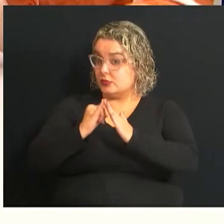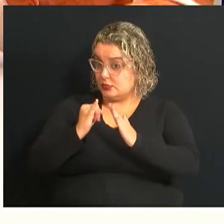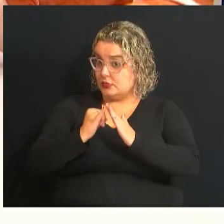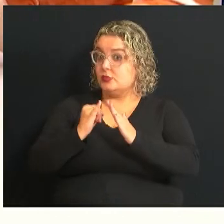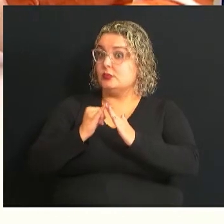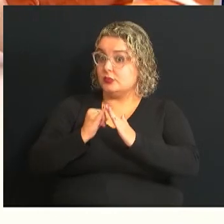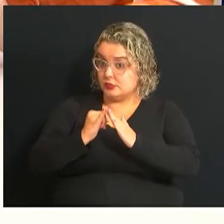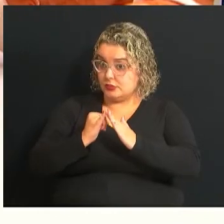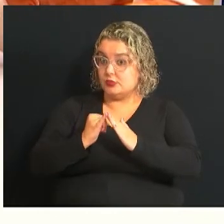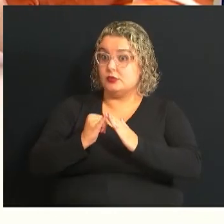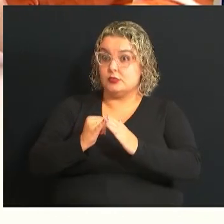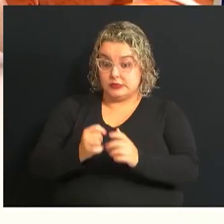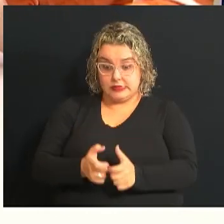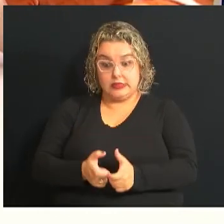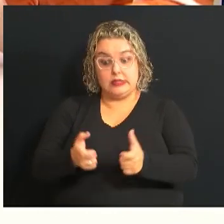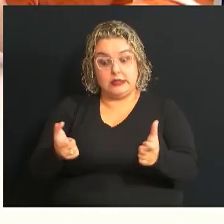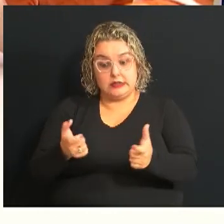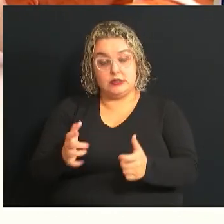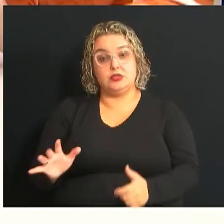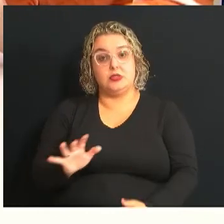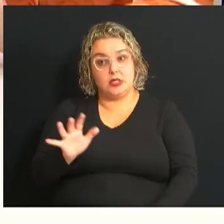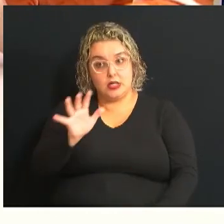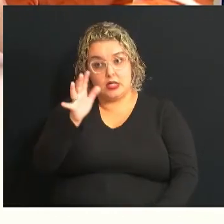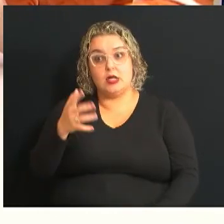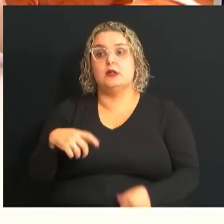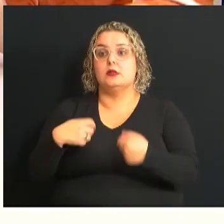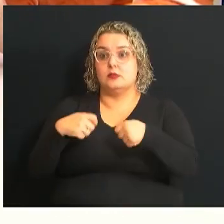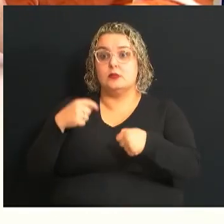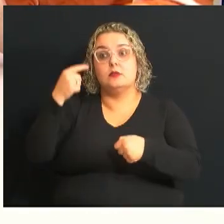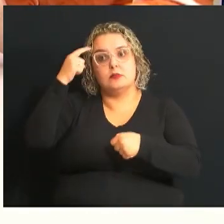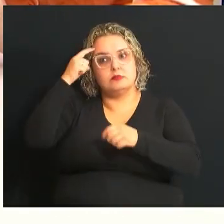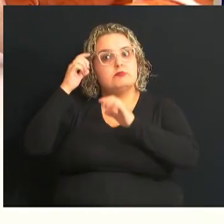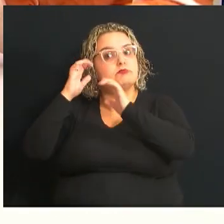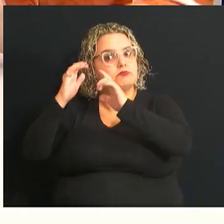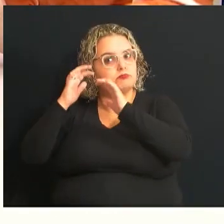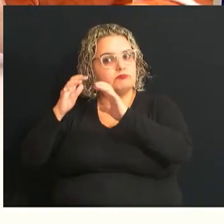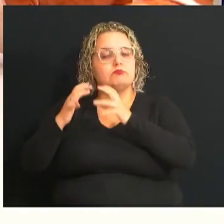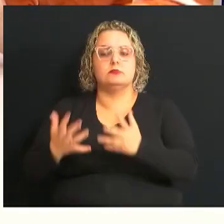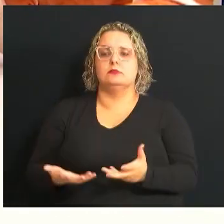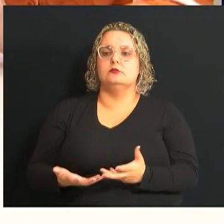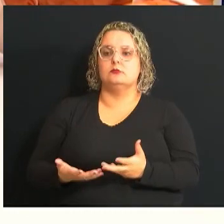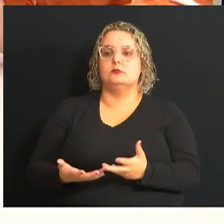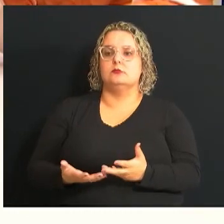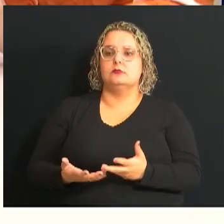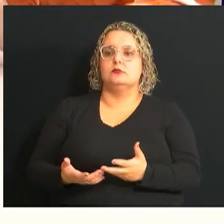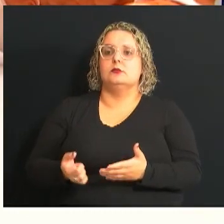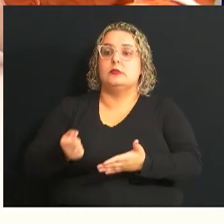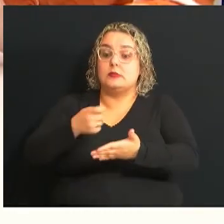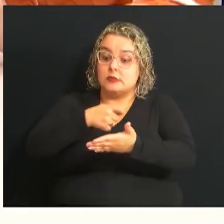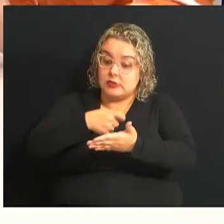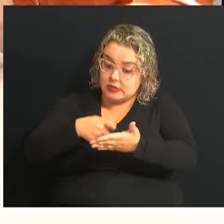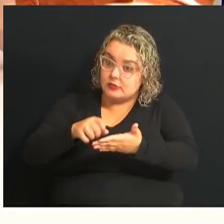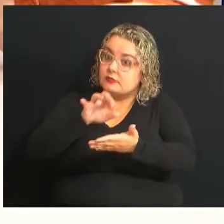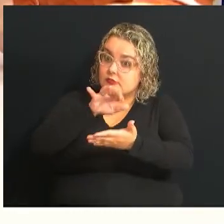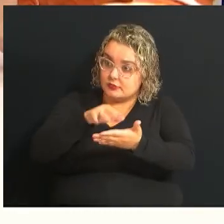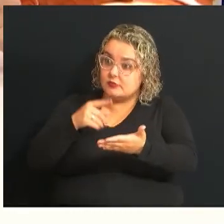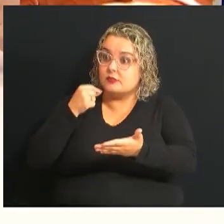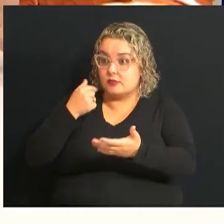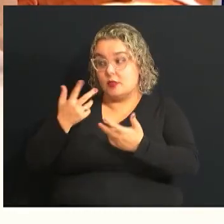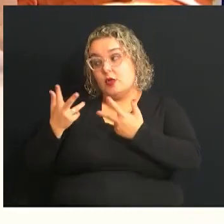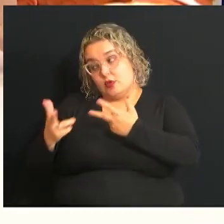grandes proporções, então é preciso pensar bastante, colocar tudo na ponta do lápis, como você